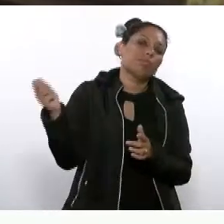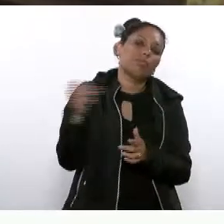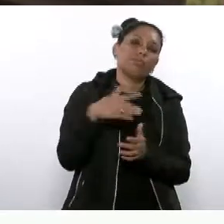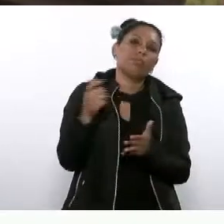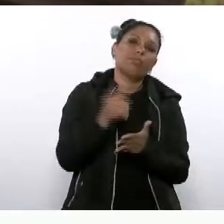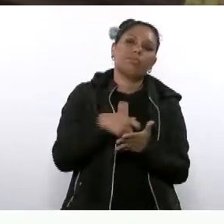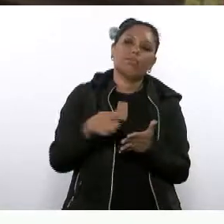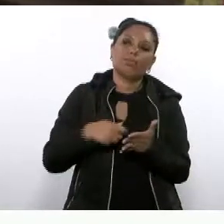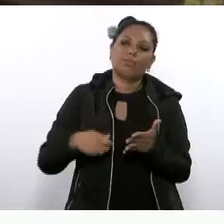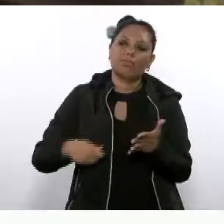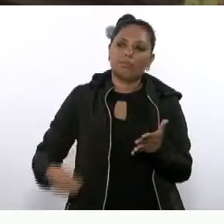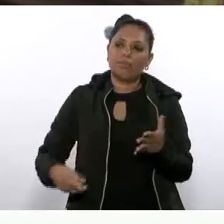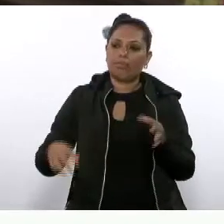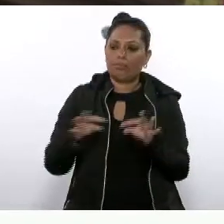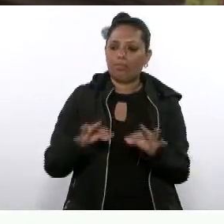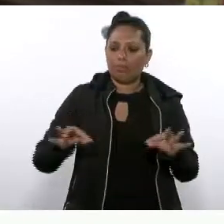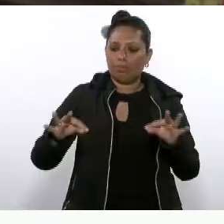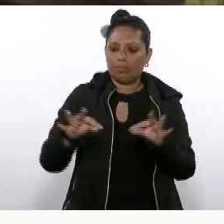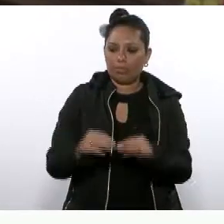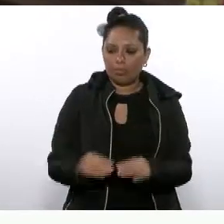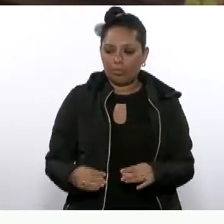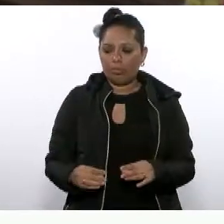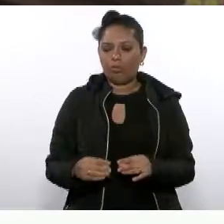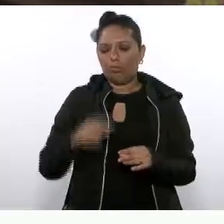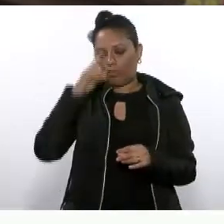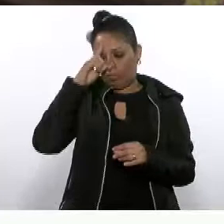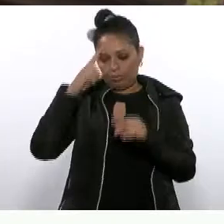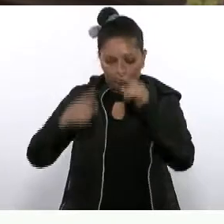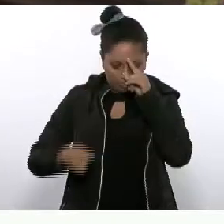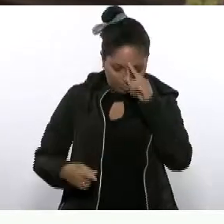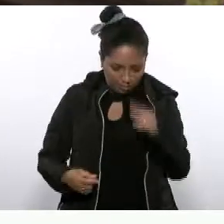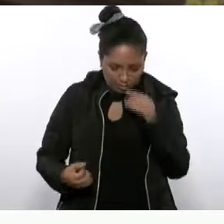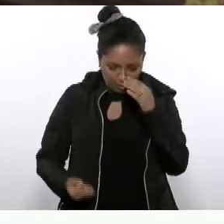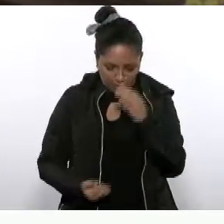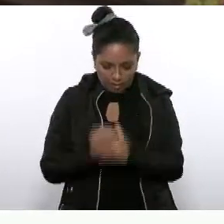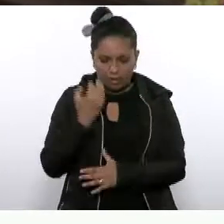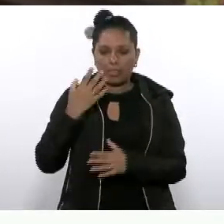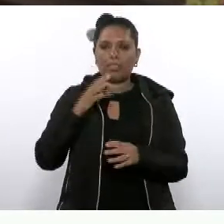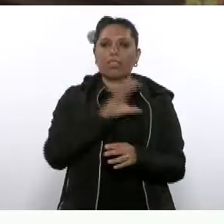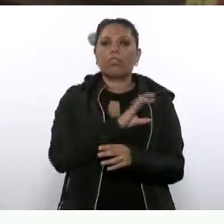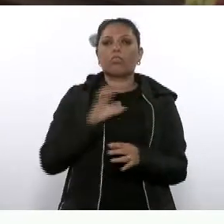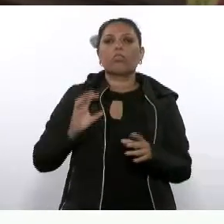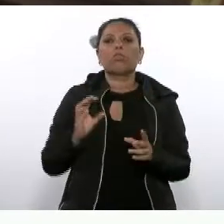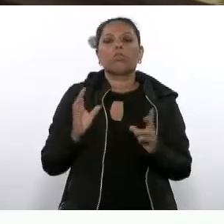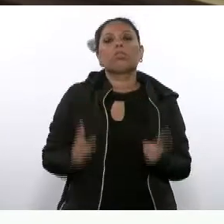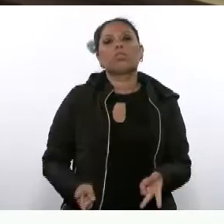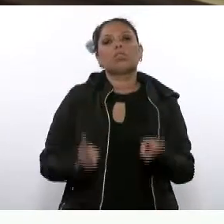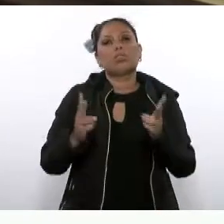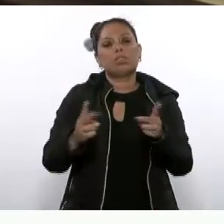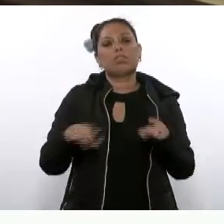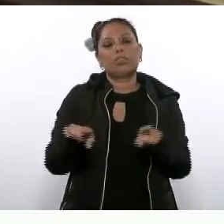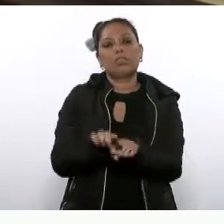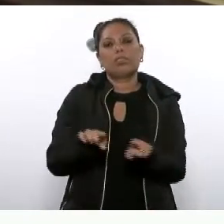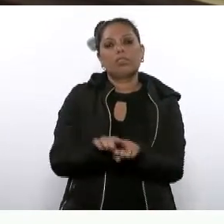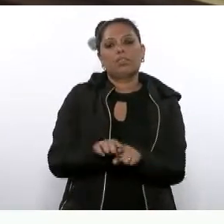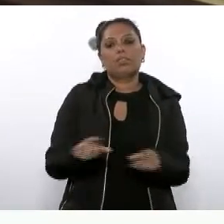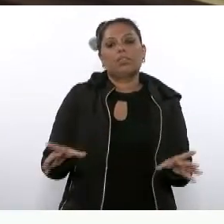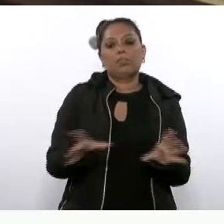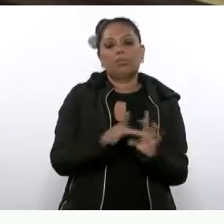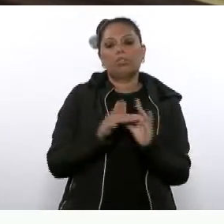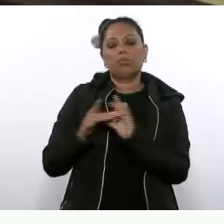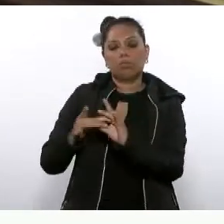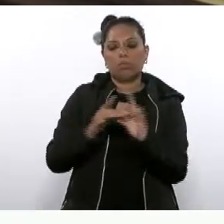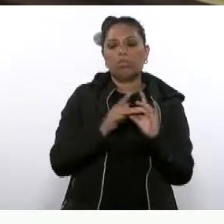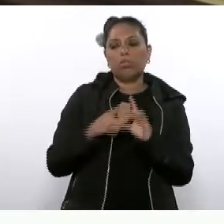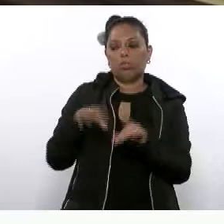exatamente naquela, tudo isso no indicativo da criação de uma comissão permanente e da interlocução com a sociedade